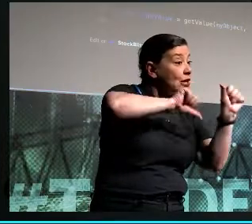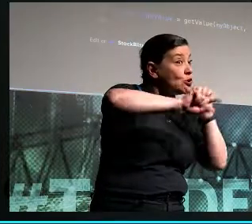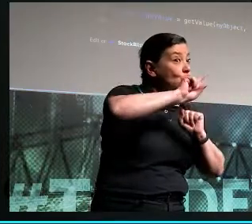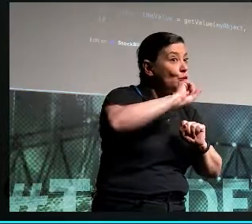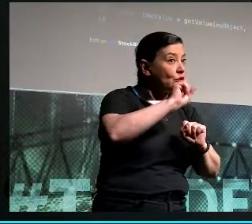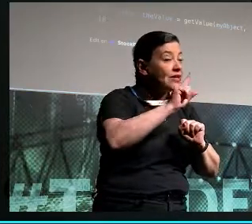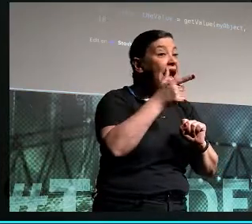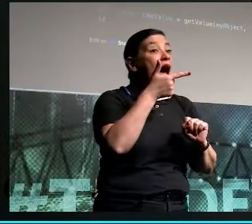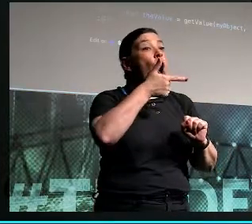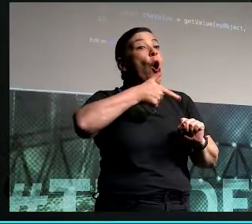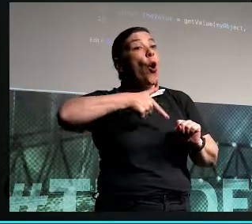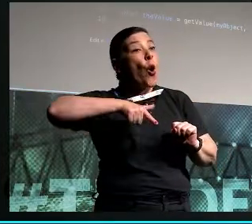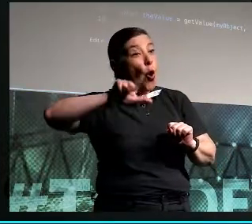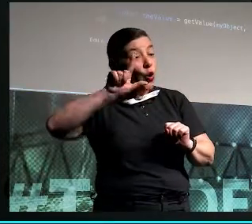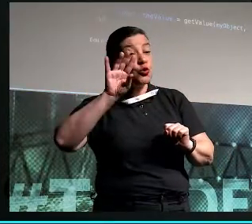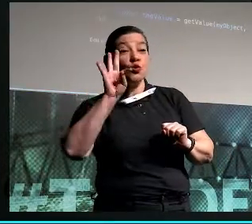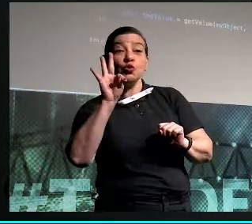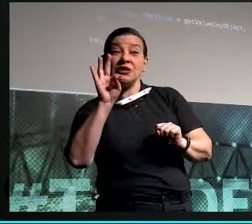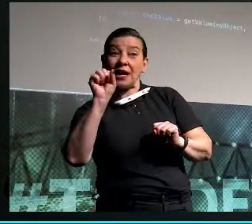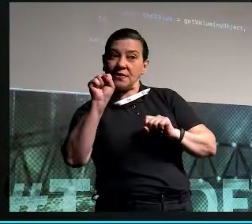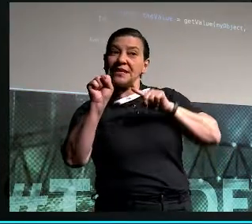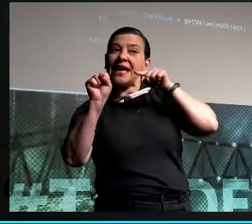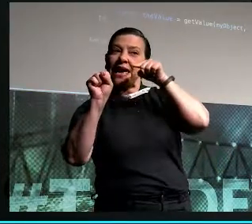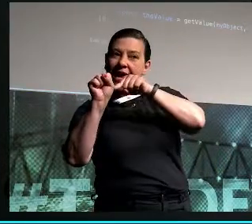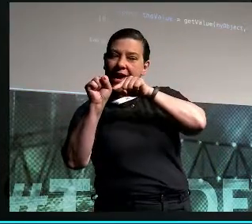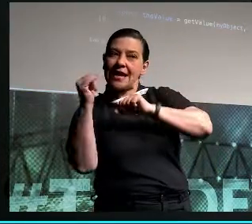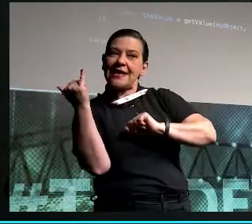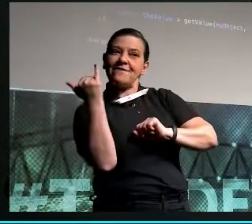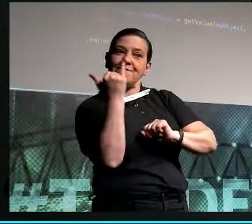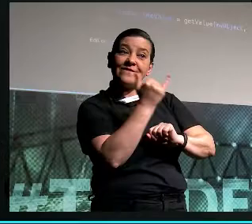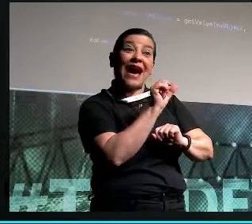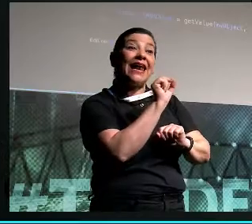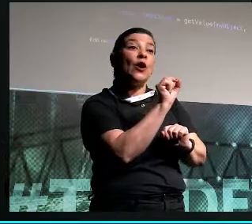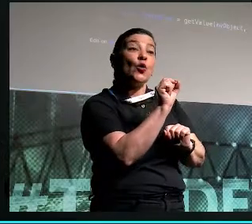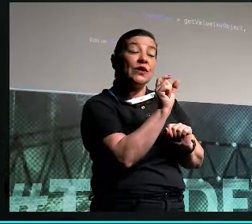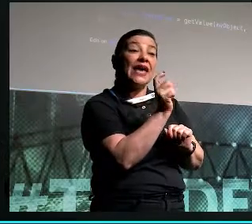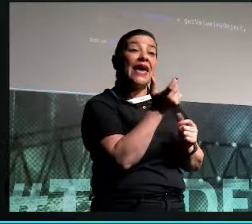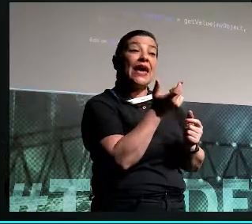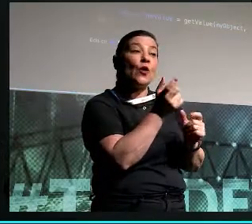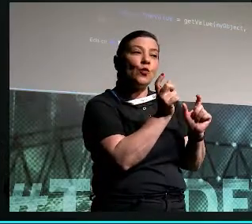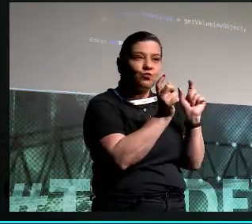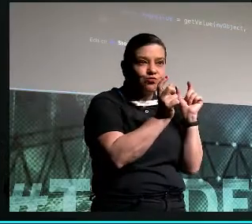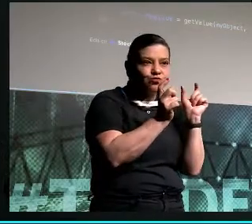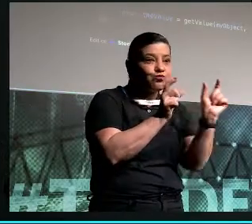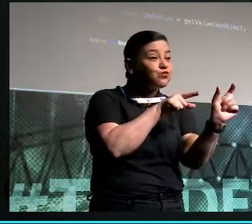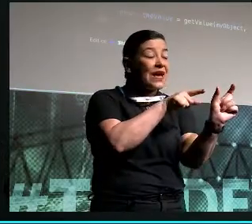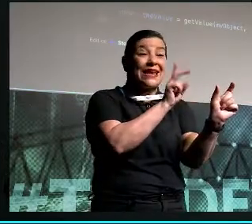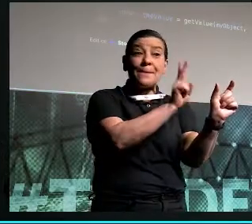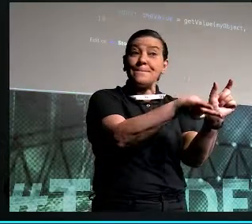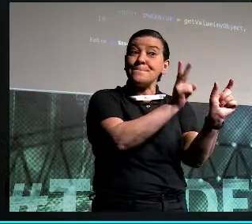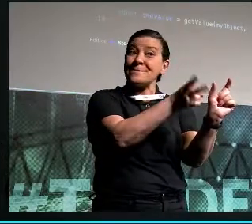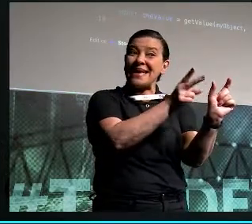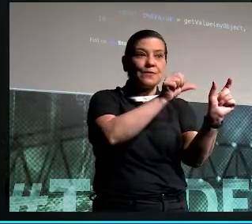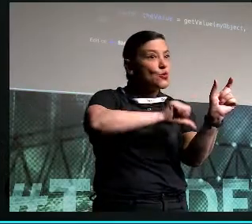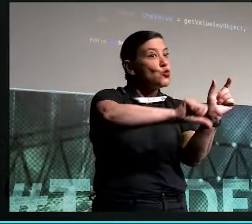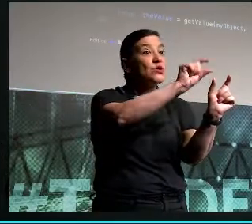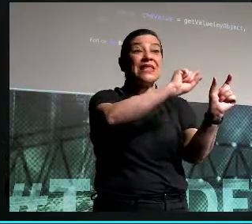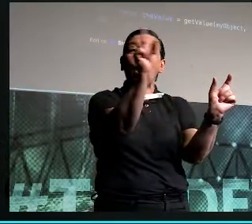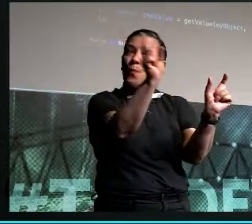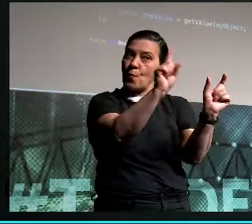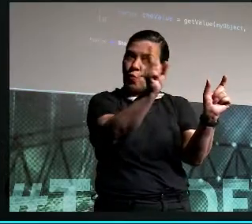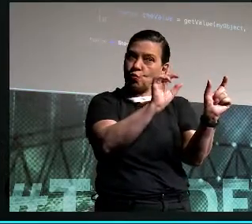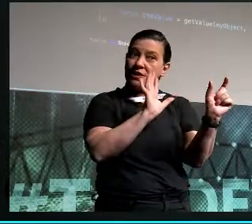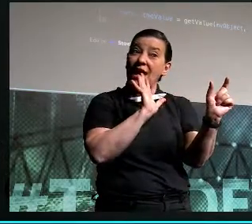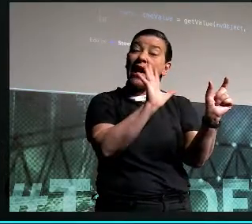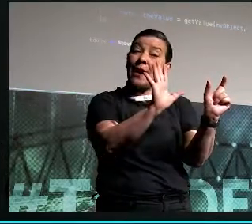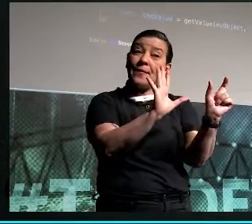o asconst do TypeScript, que você está falando, esse valor é imutável mesmo. Tá? Isso quer dizer que ele nunca vai mudar. Agora, se você for